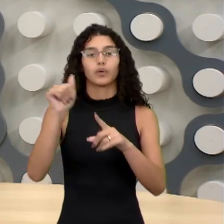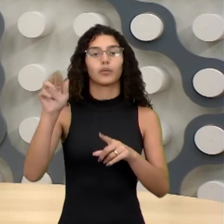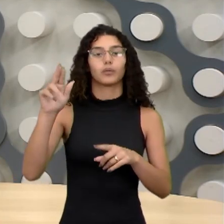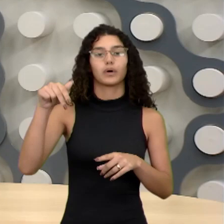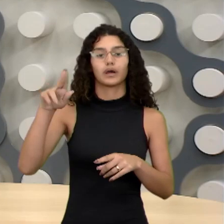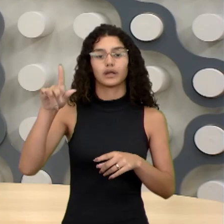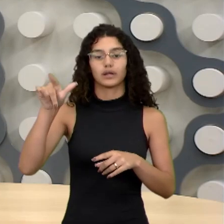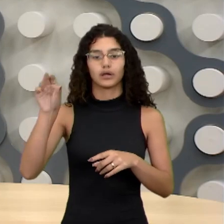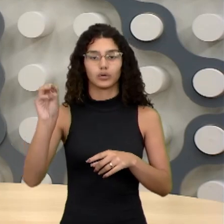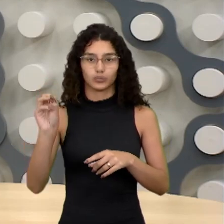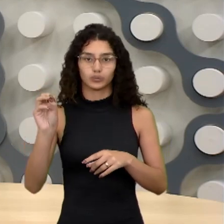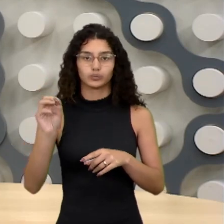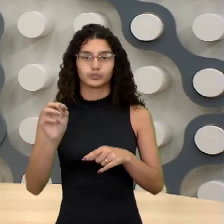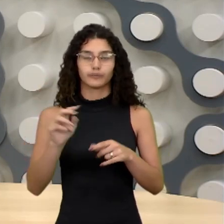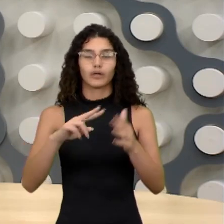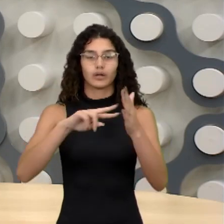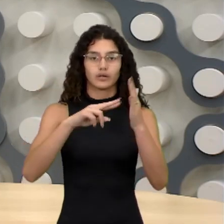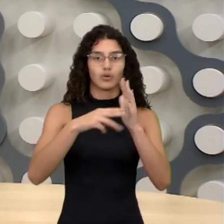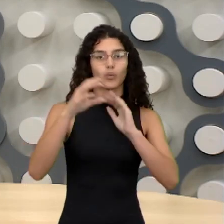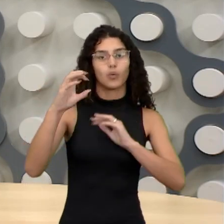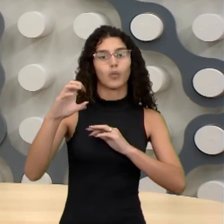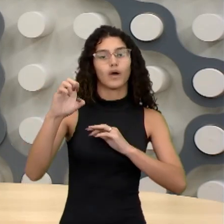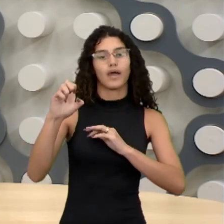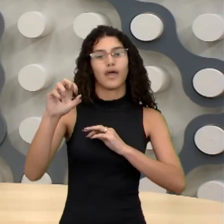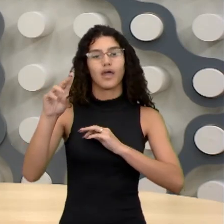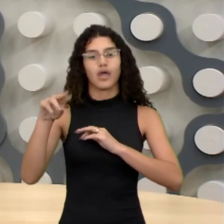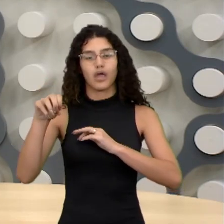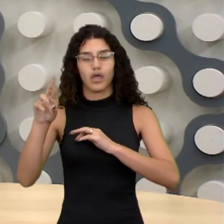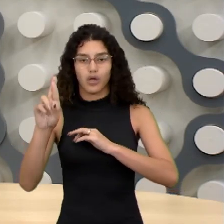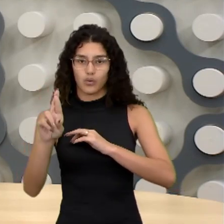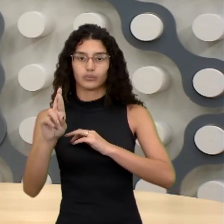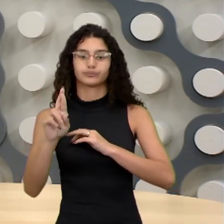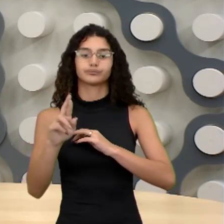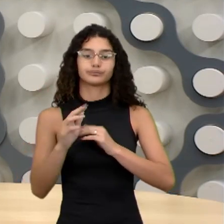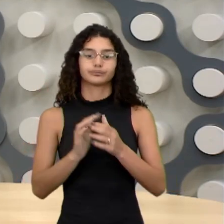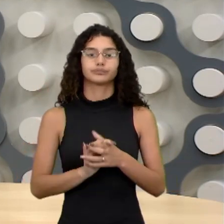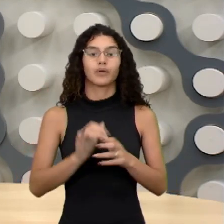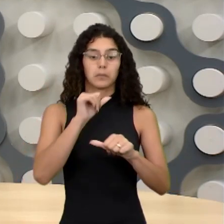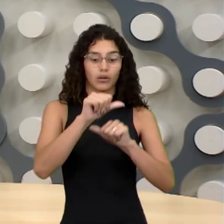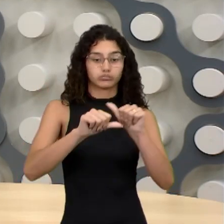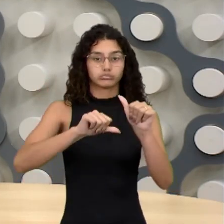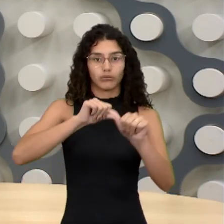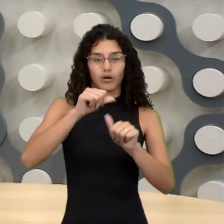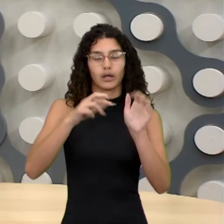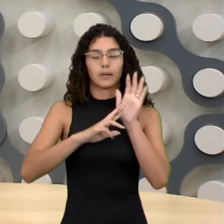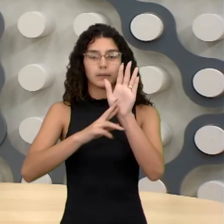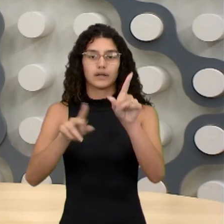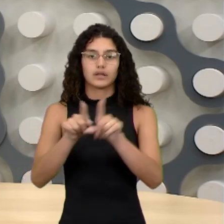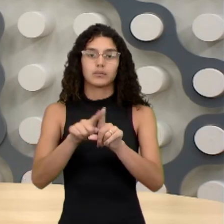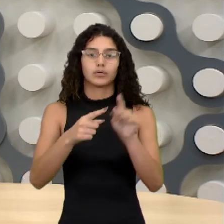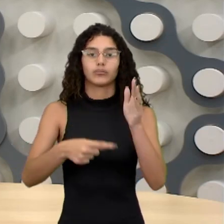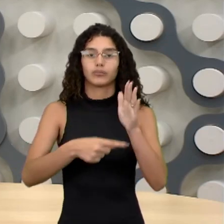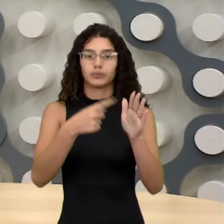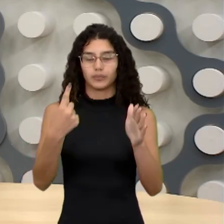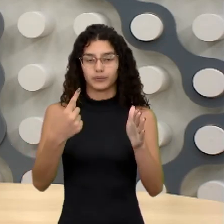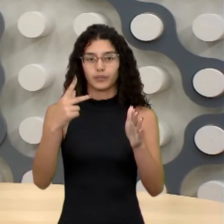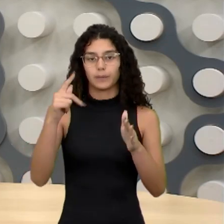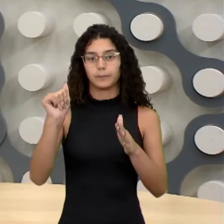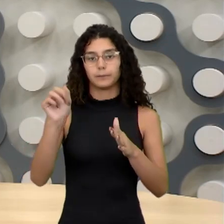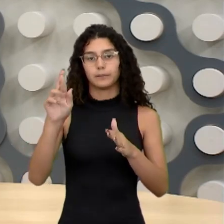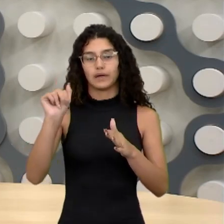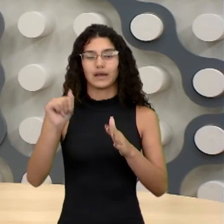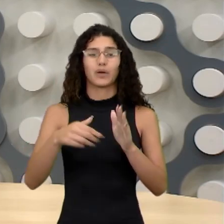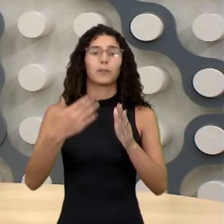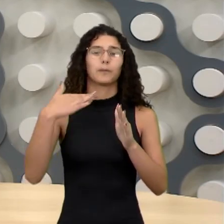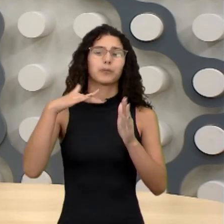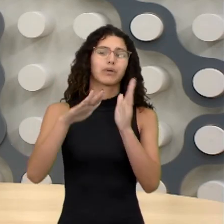fala éon-arqueano, tá certo? Porque ele faz aí, né, uma faixa de transição. E aí sim aparece o primeiro, que é o paleo-arqueano, que é o mais